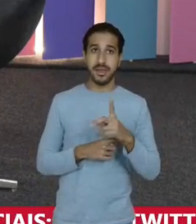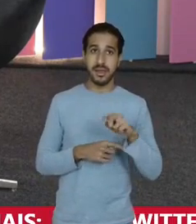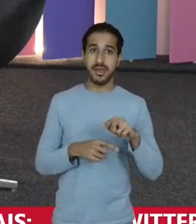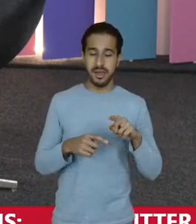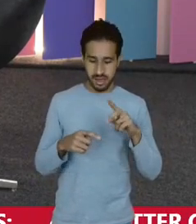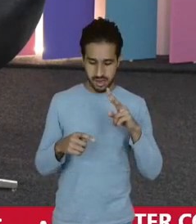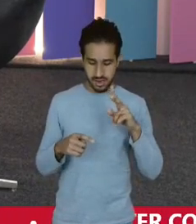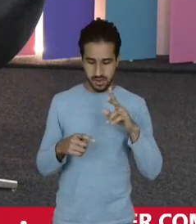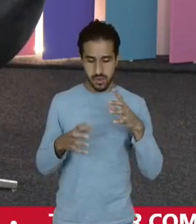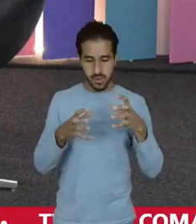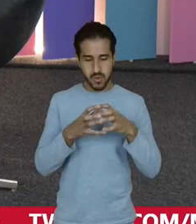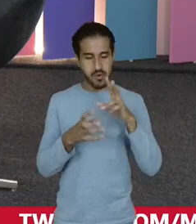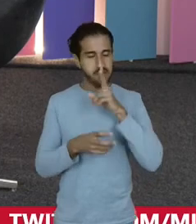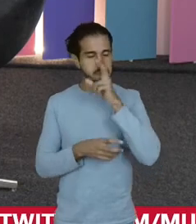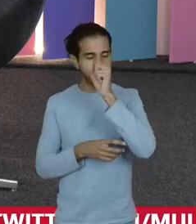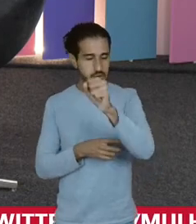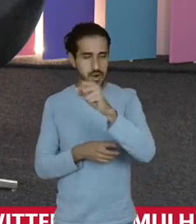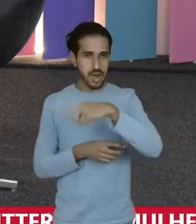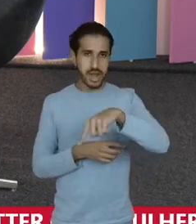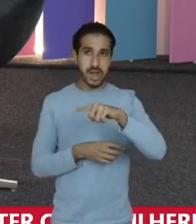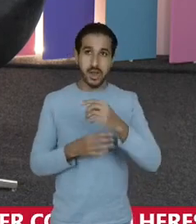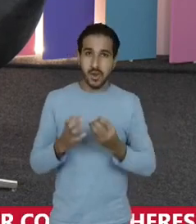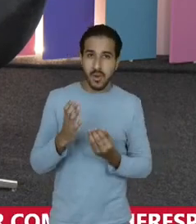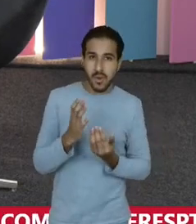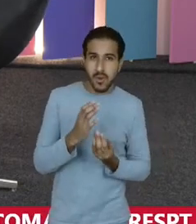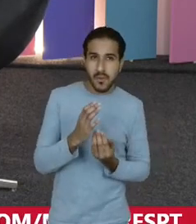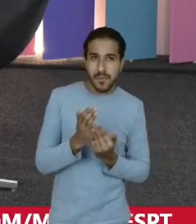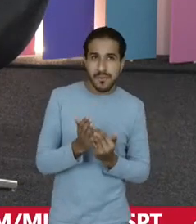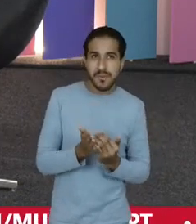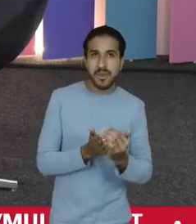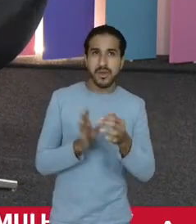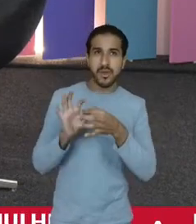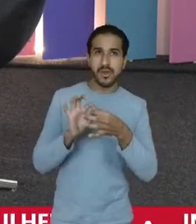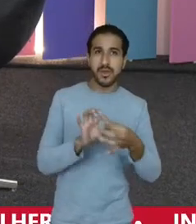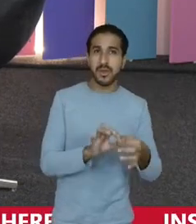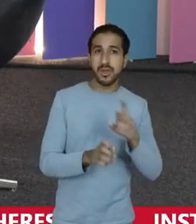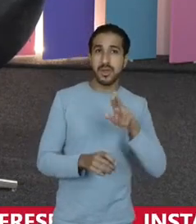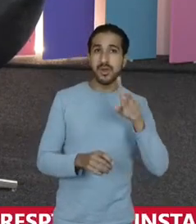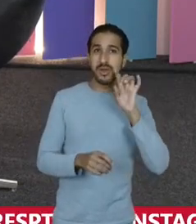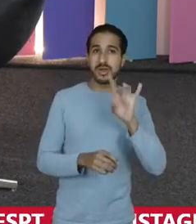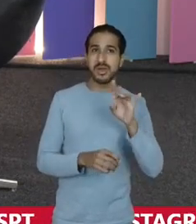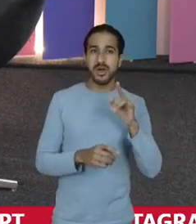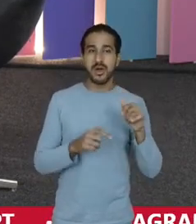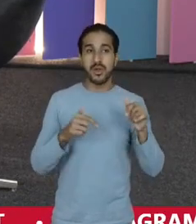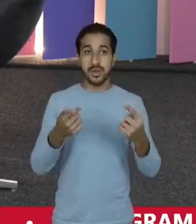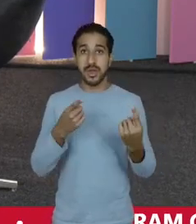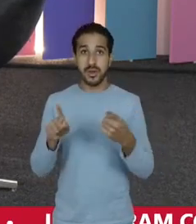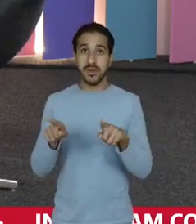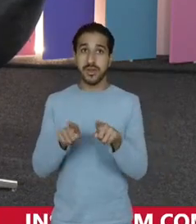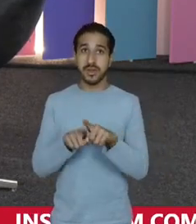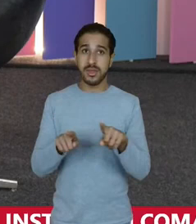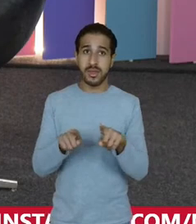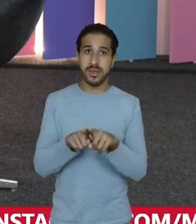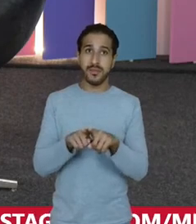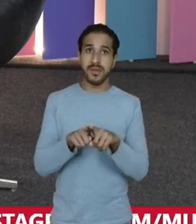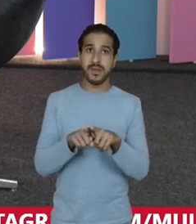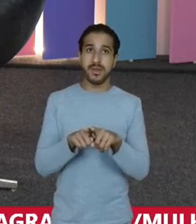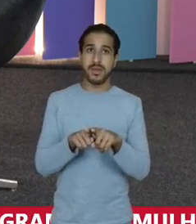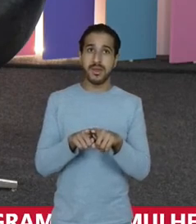as grandes agendas e bandeiras que nascem, né, num contexto não só de reação, mas,